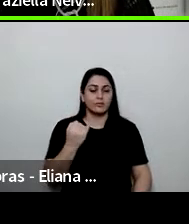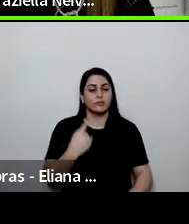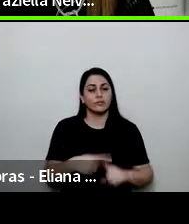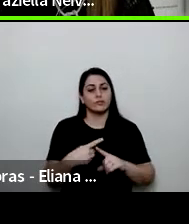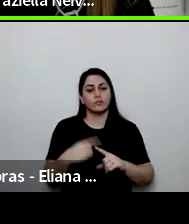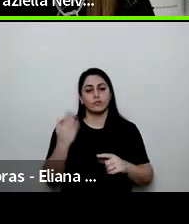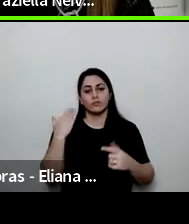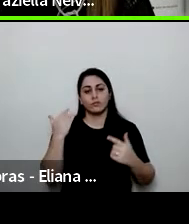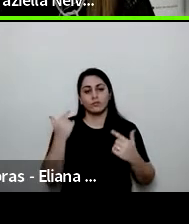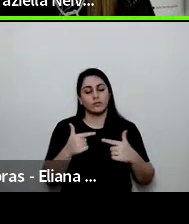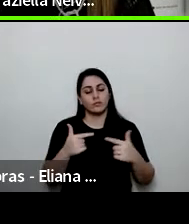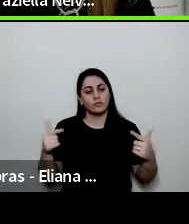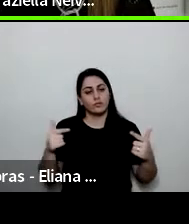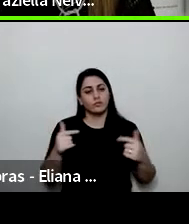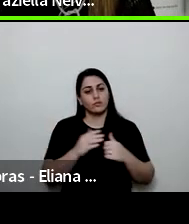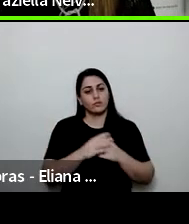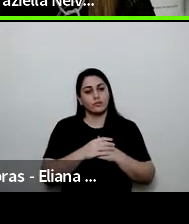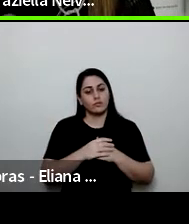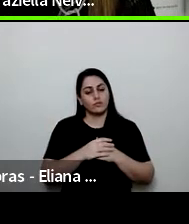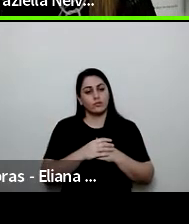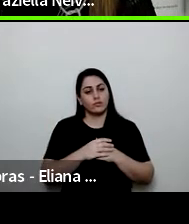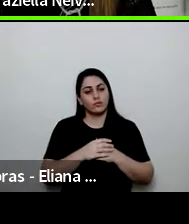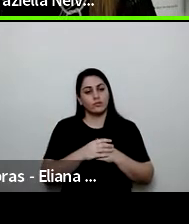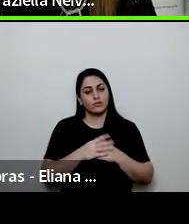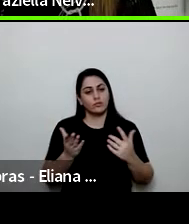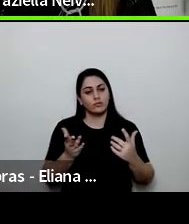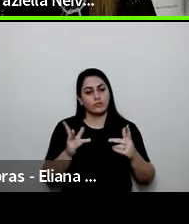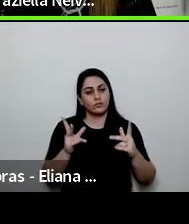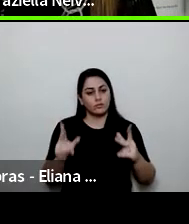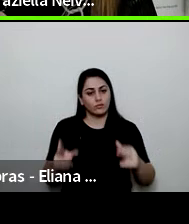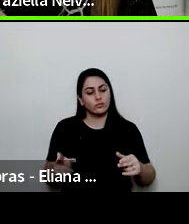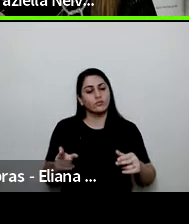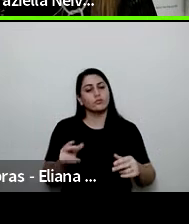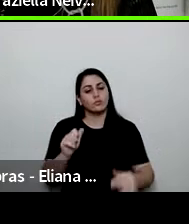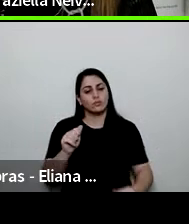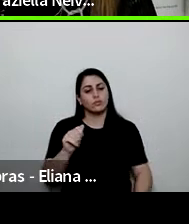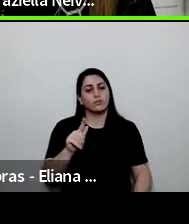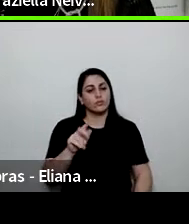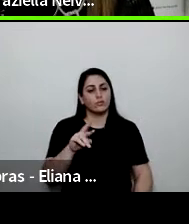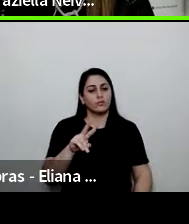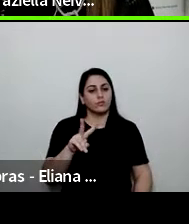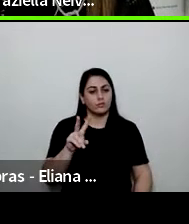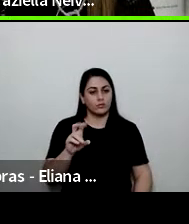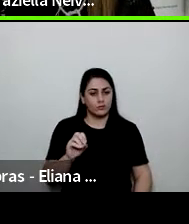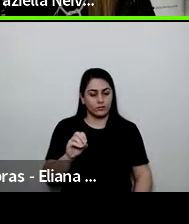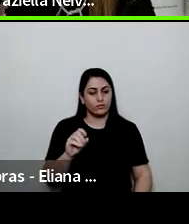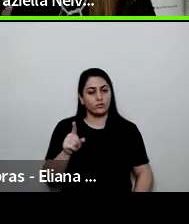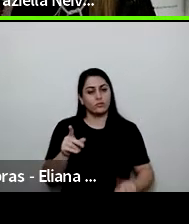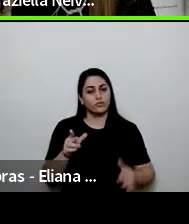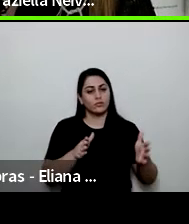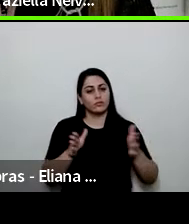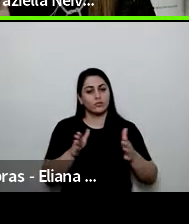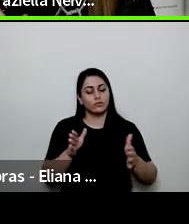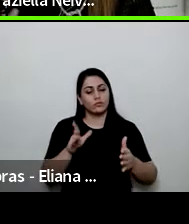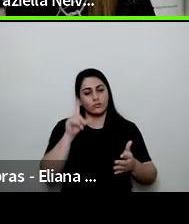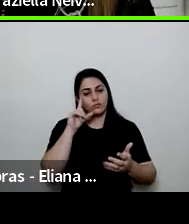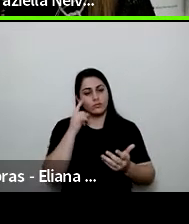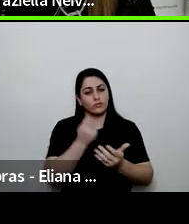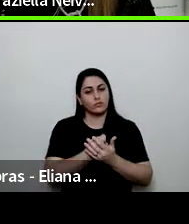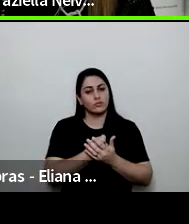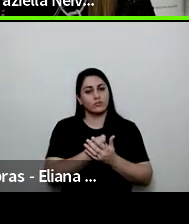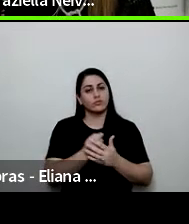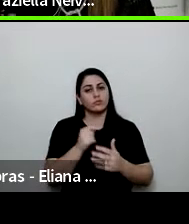acesso a nenhum nesse terror e nós admitimos agradecimento por ser uma fase sentença E aí